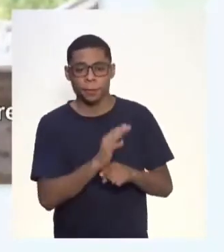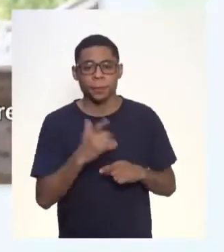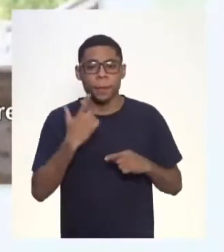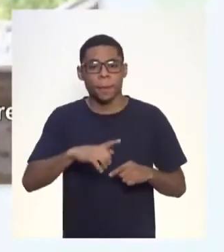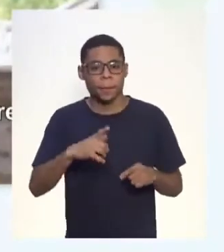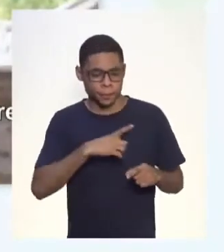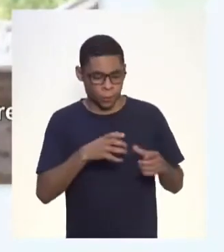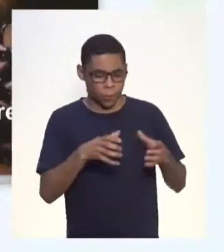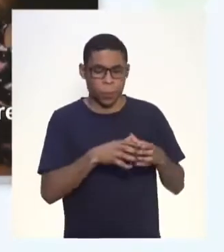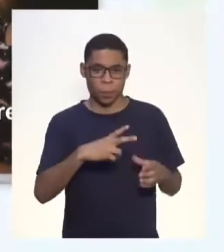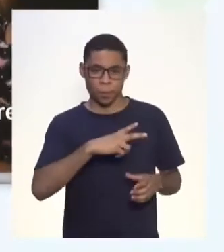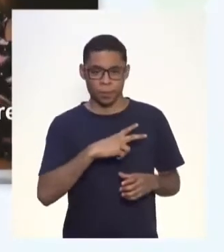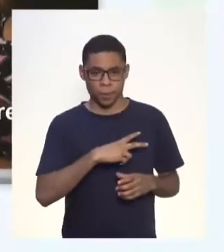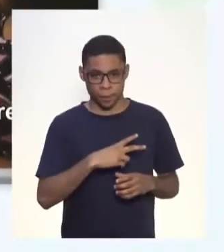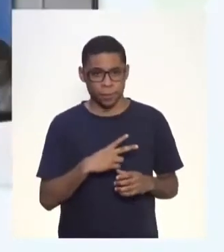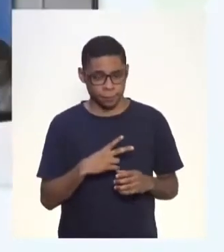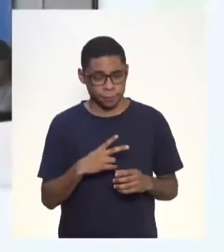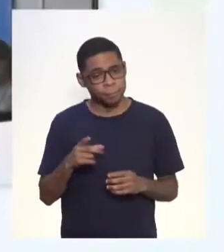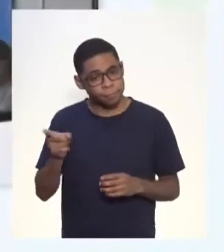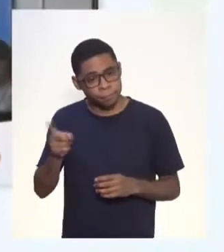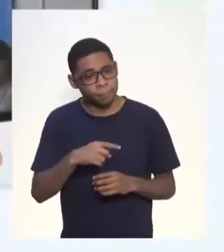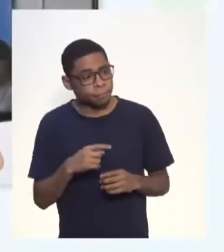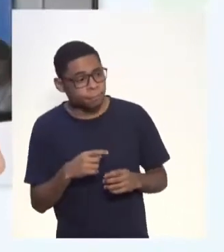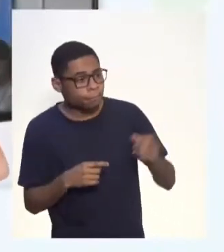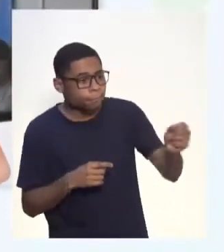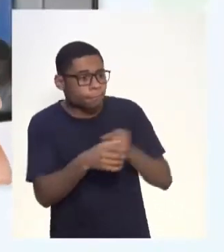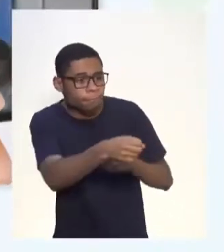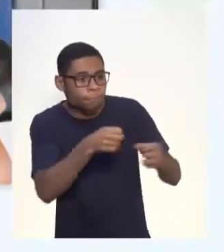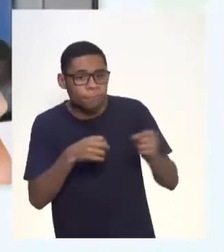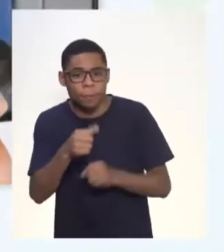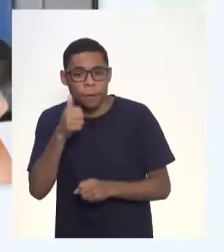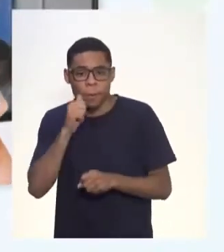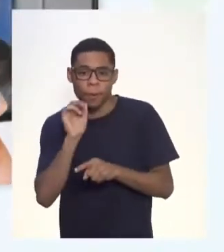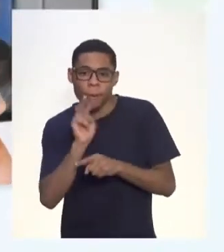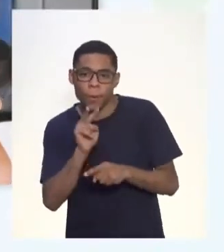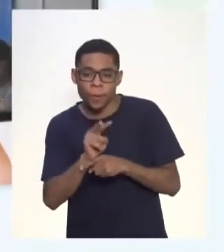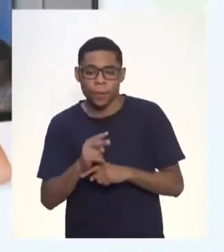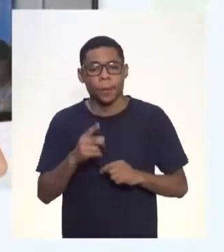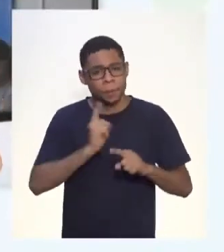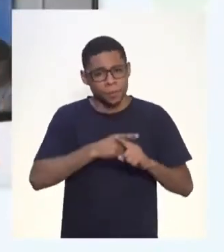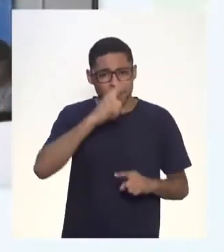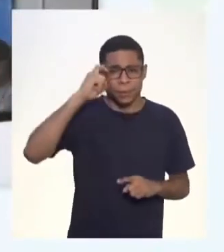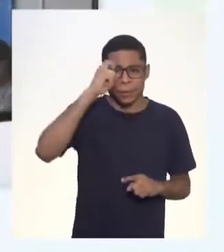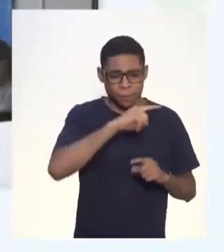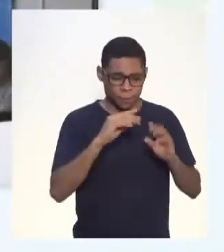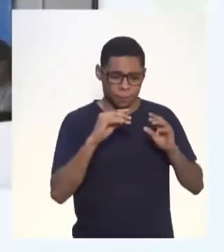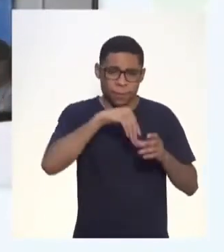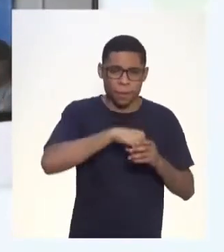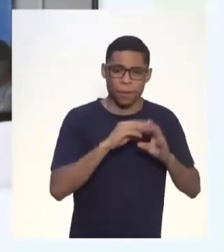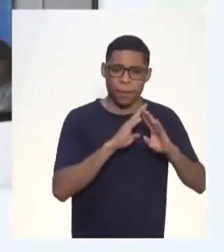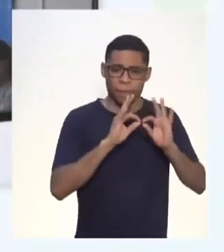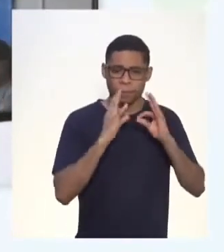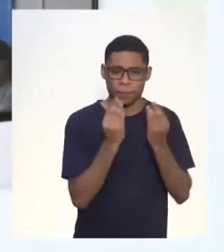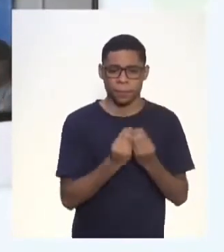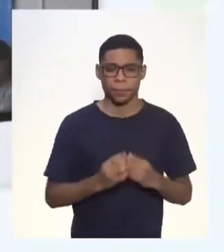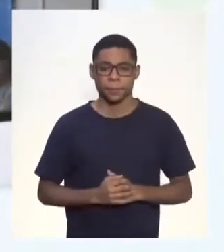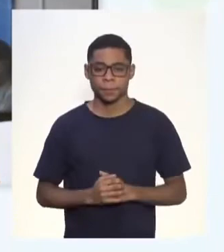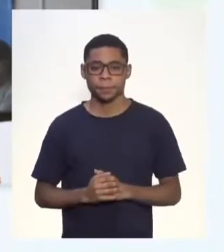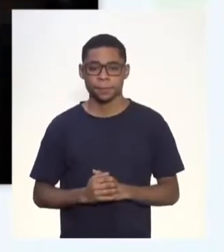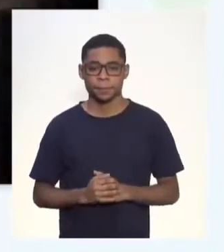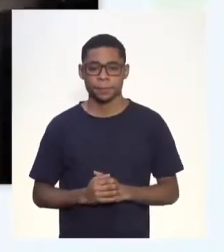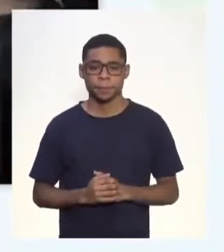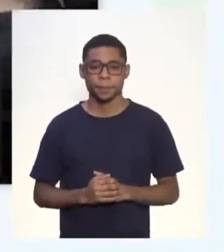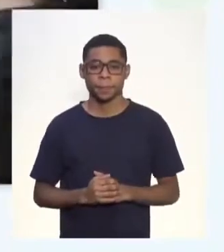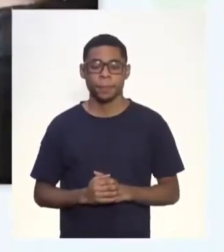que depois eles absorvam essas mulheres. El curso nos brinda demasiadas ayudas para uno saber cómo comportarse en una entrevista de